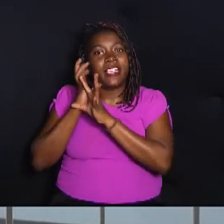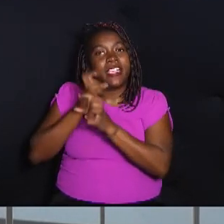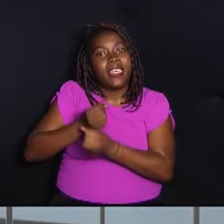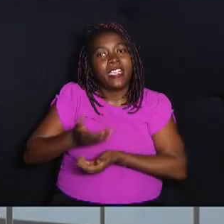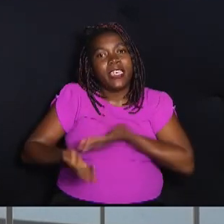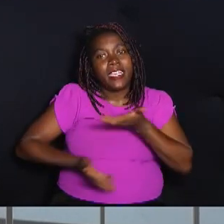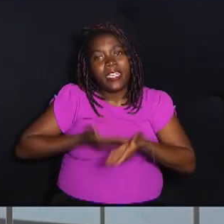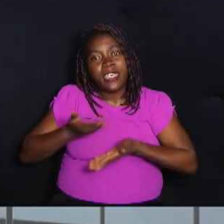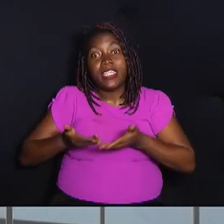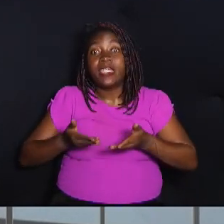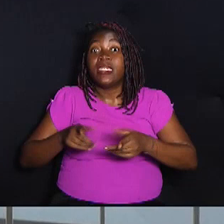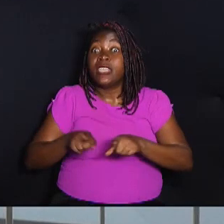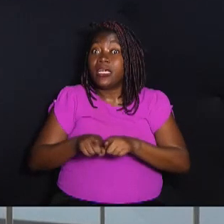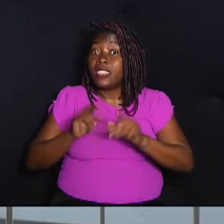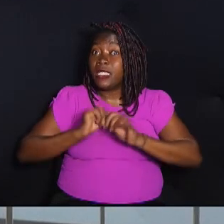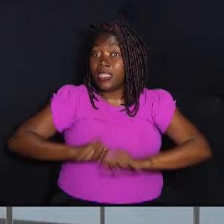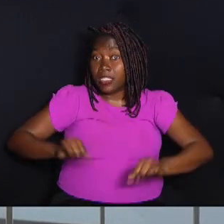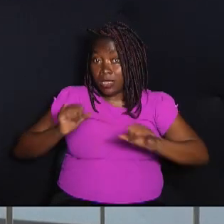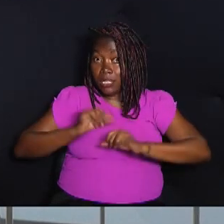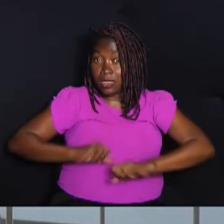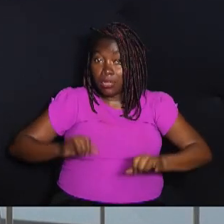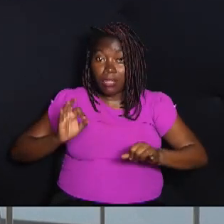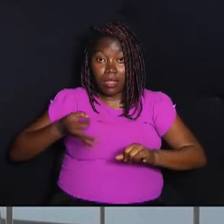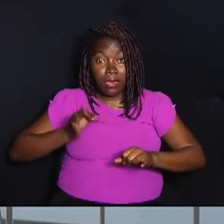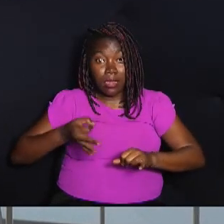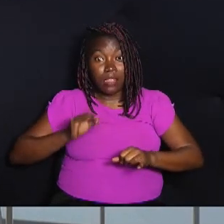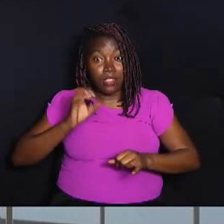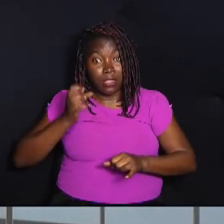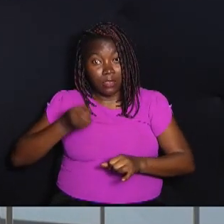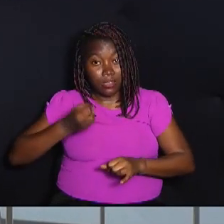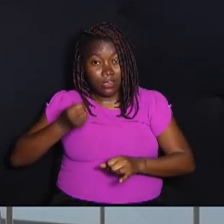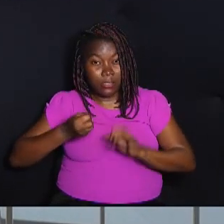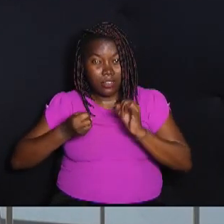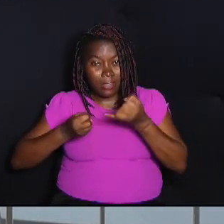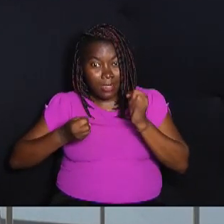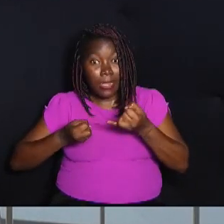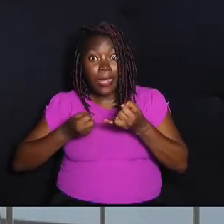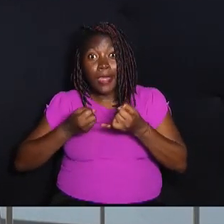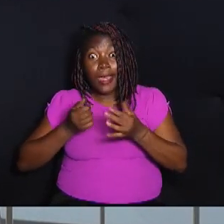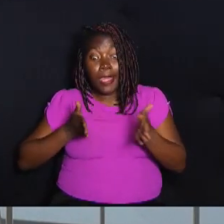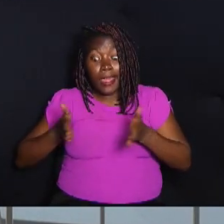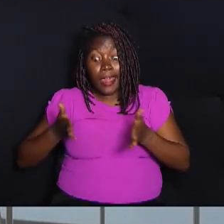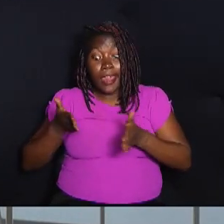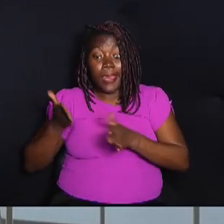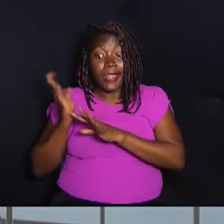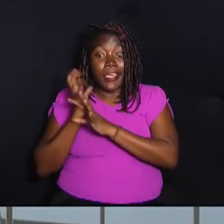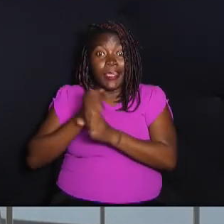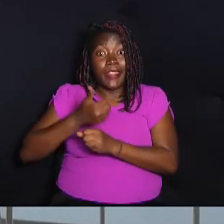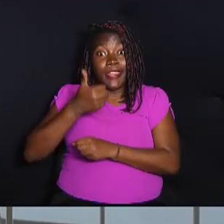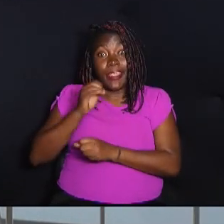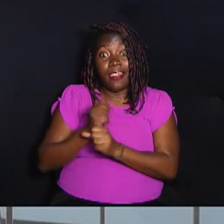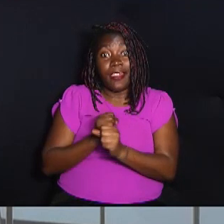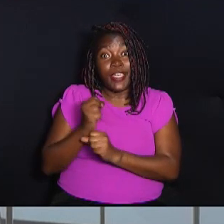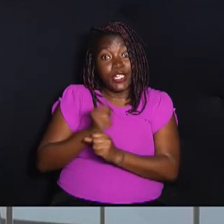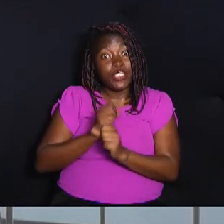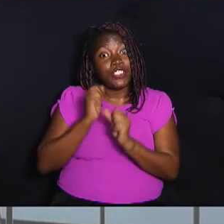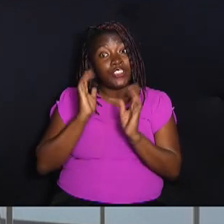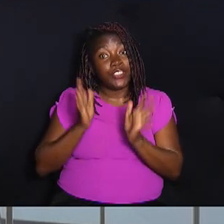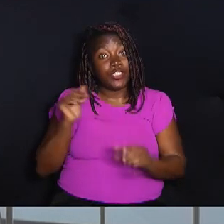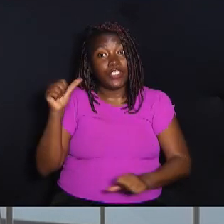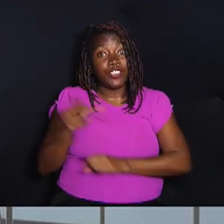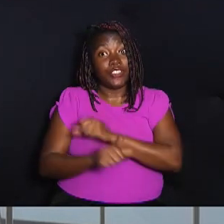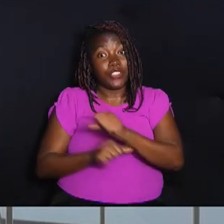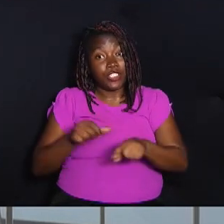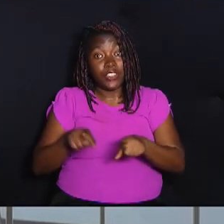cuidados. E nessa campanha, né, o Janeiro Branco, que vem aí há 10 anos, né, e já virou, inclusive,